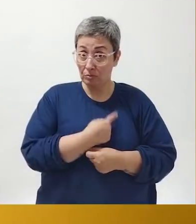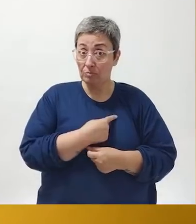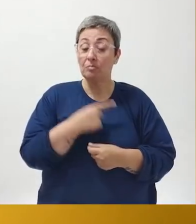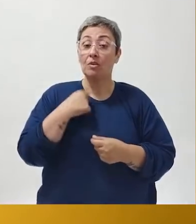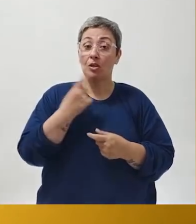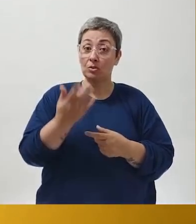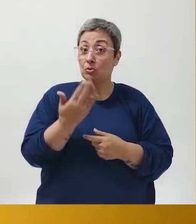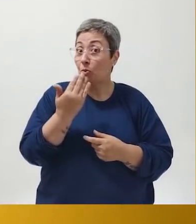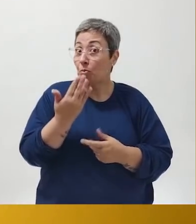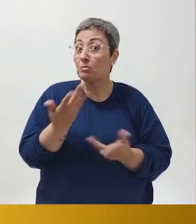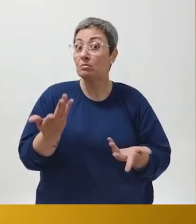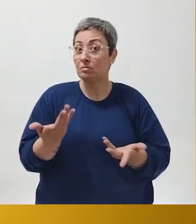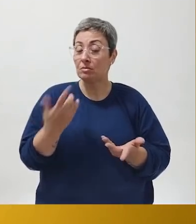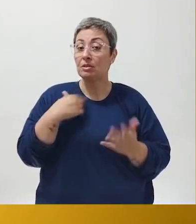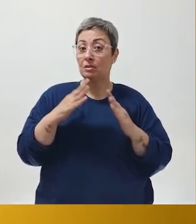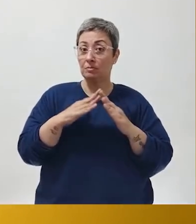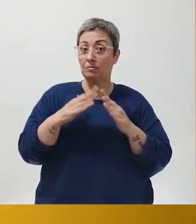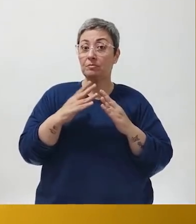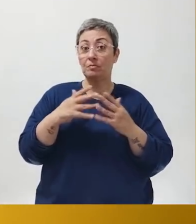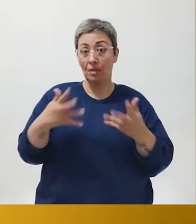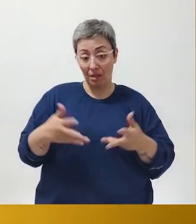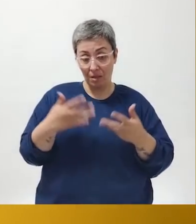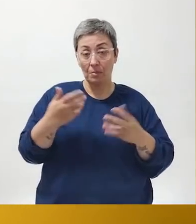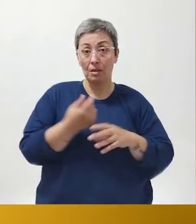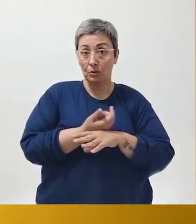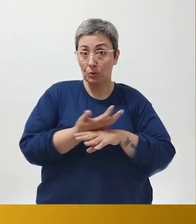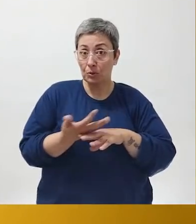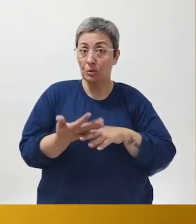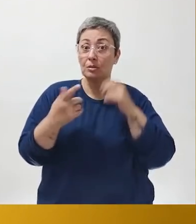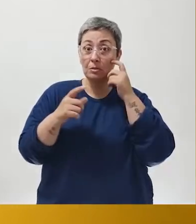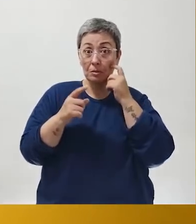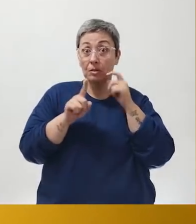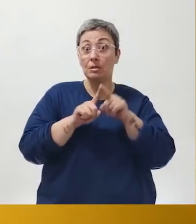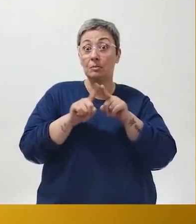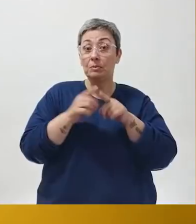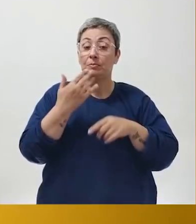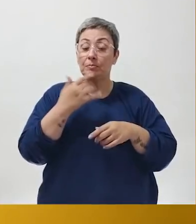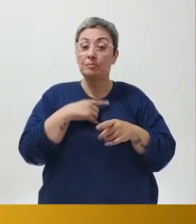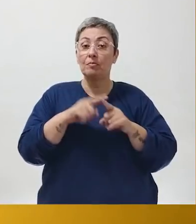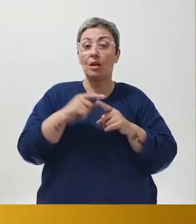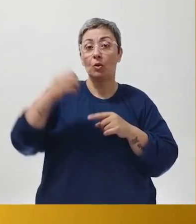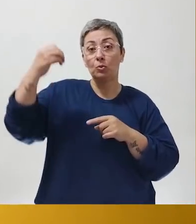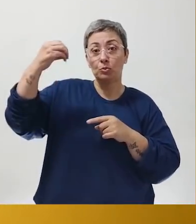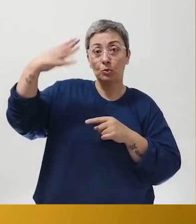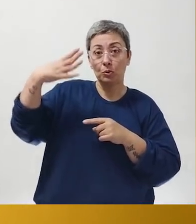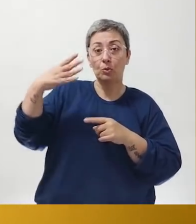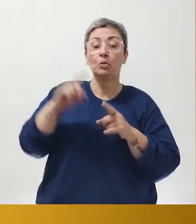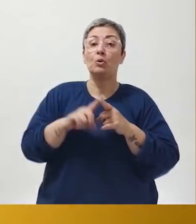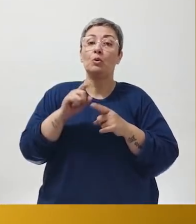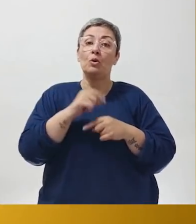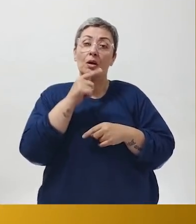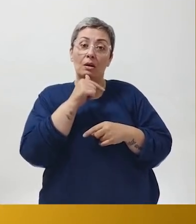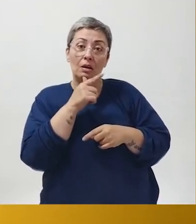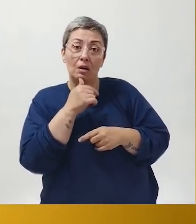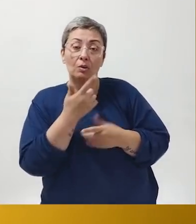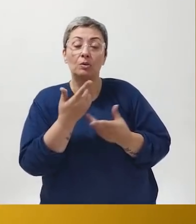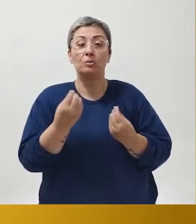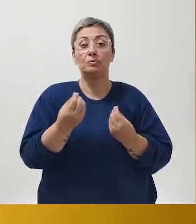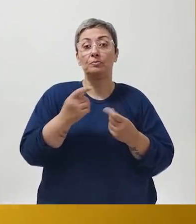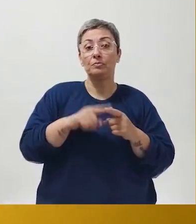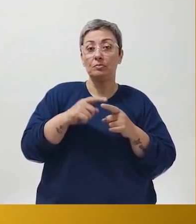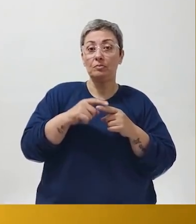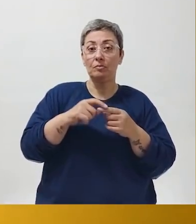a palavra, o termo original. Como assim? Vamos pensar, por exemplo, no nome ONU. Esse nome vem de